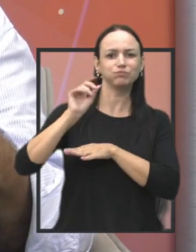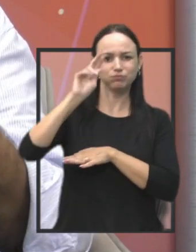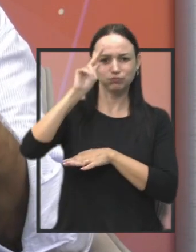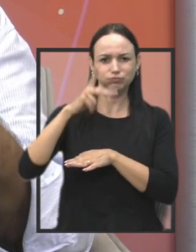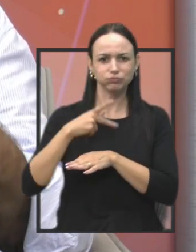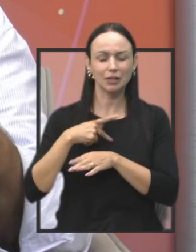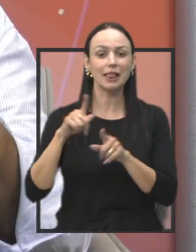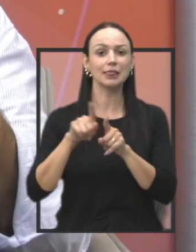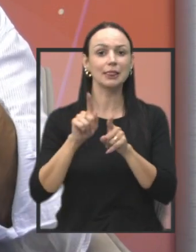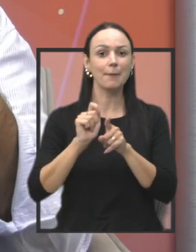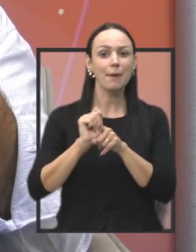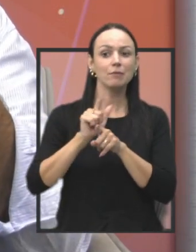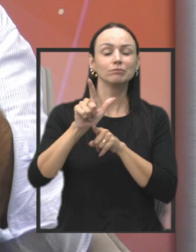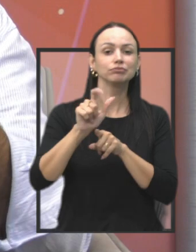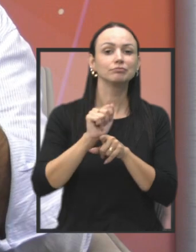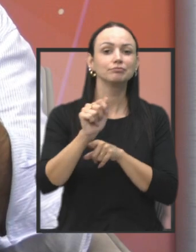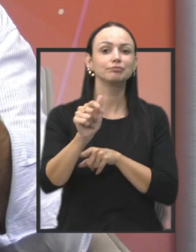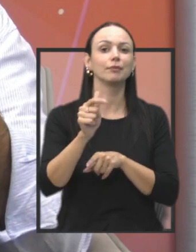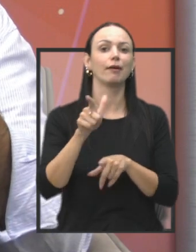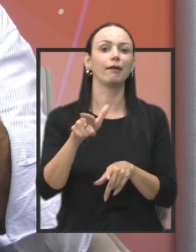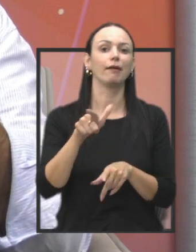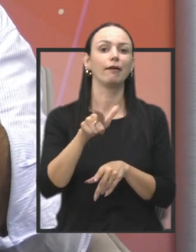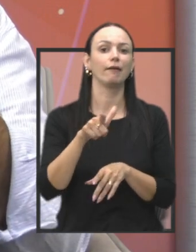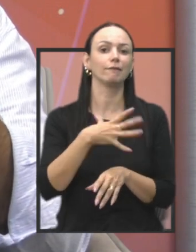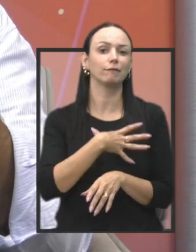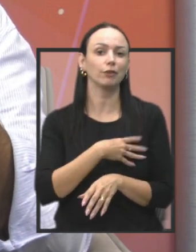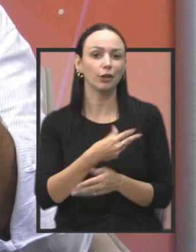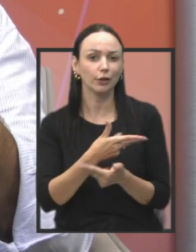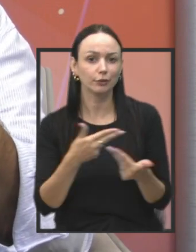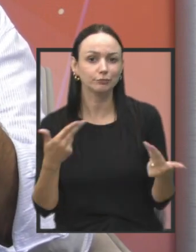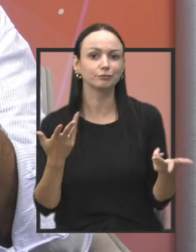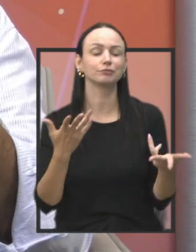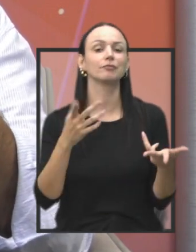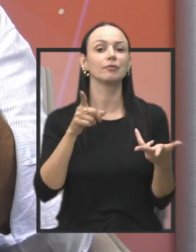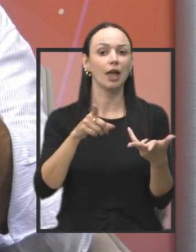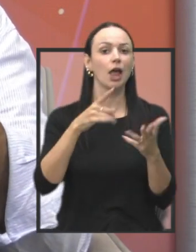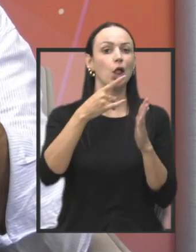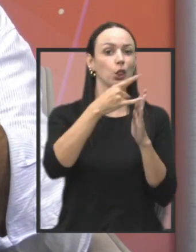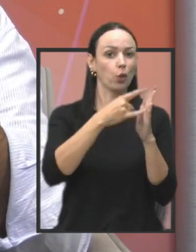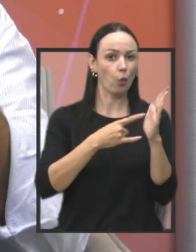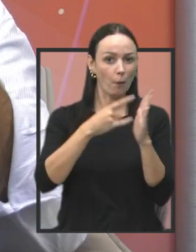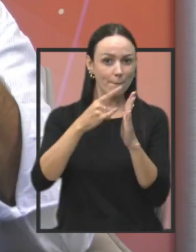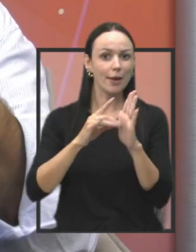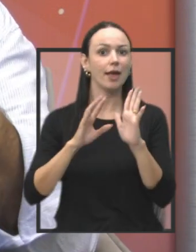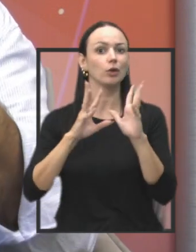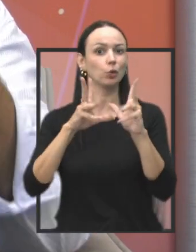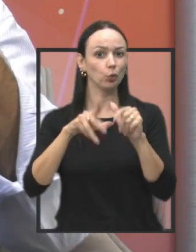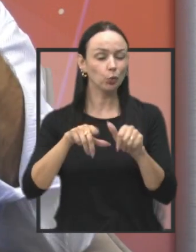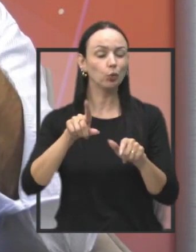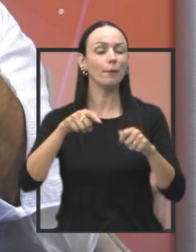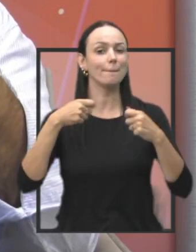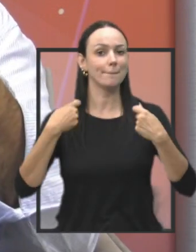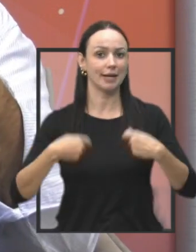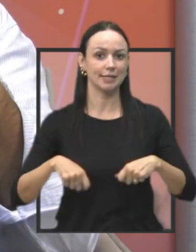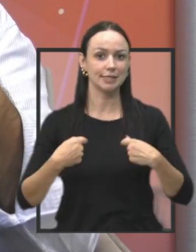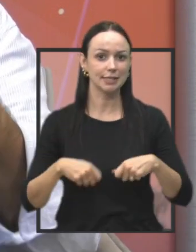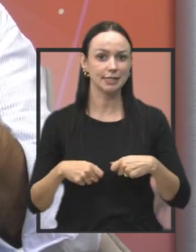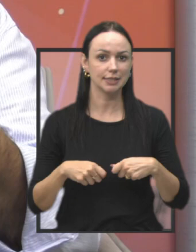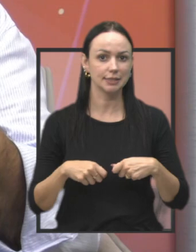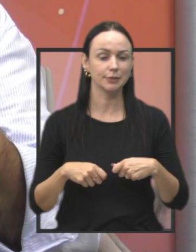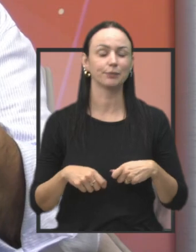alimentícia, certo? Então, esses documentos são necessários, além do que?